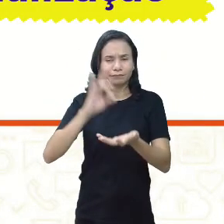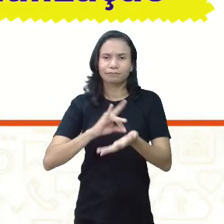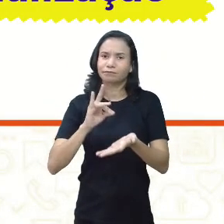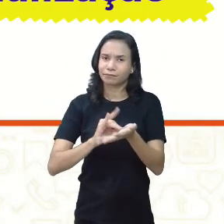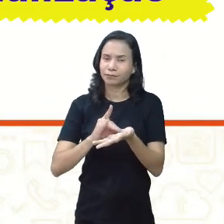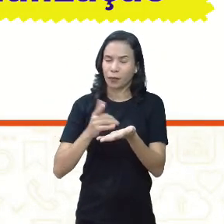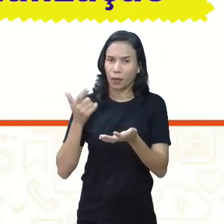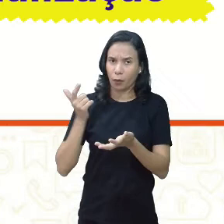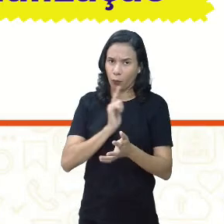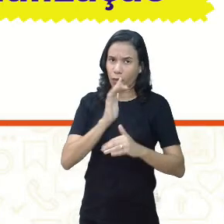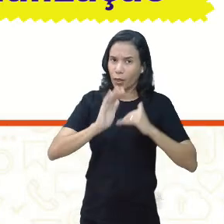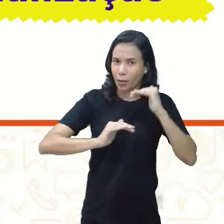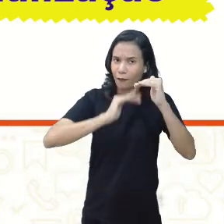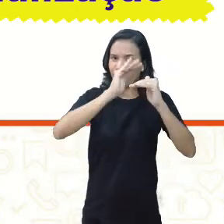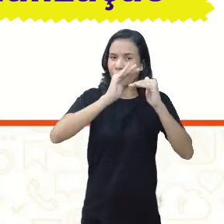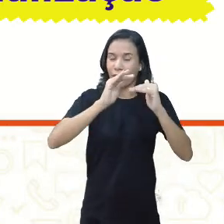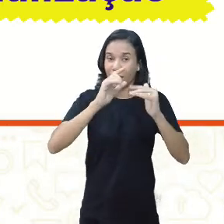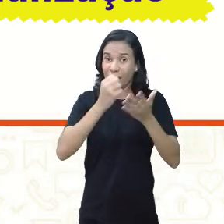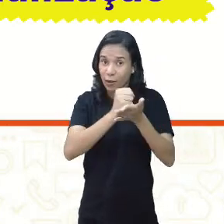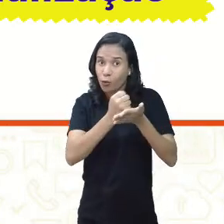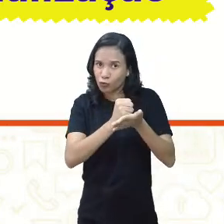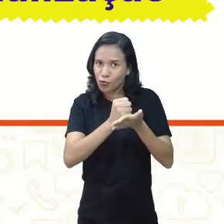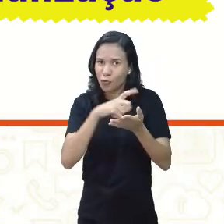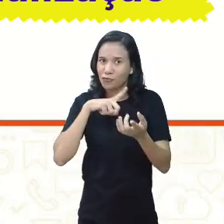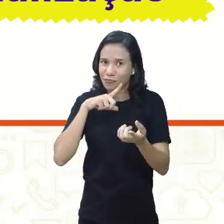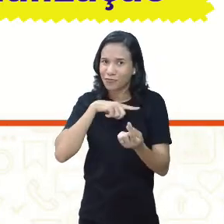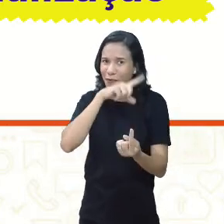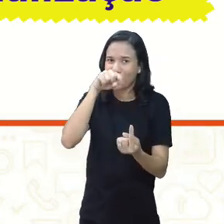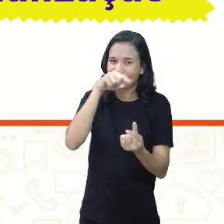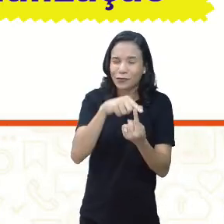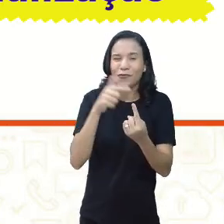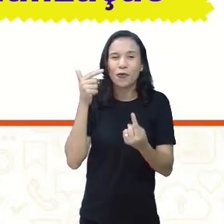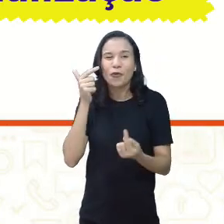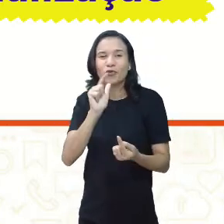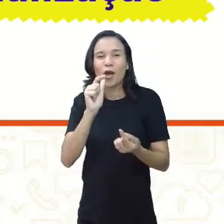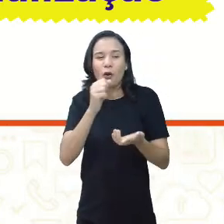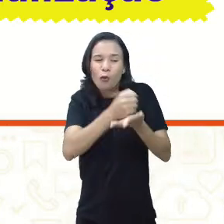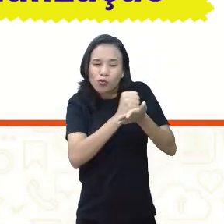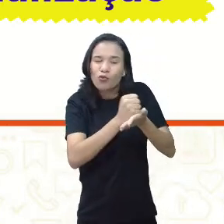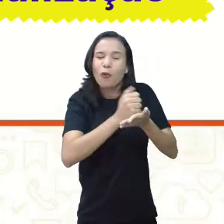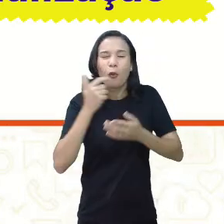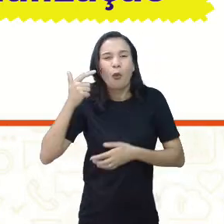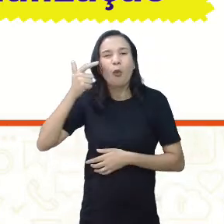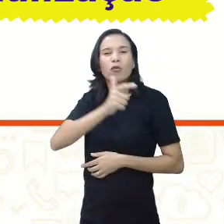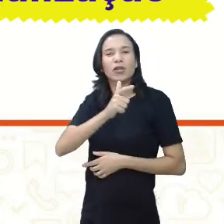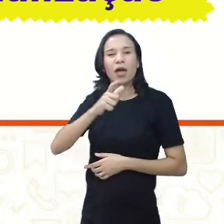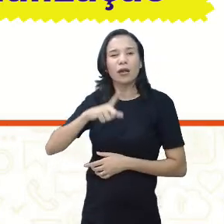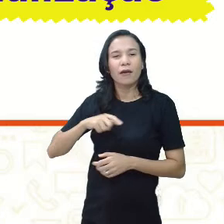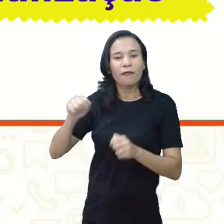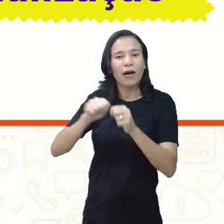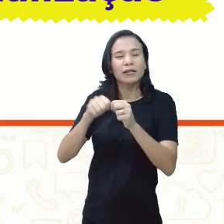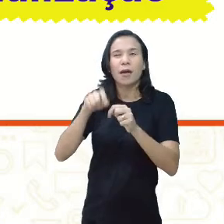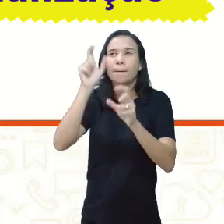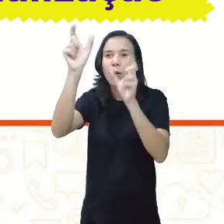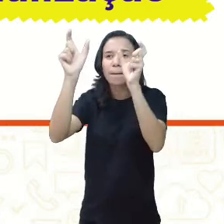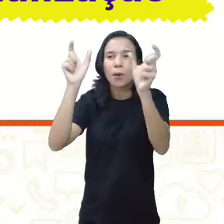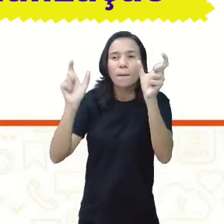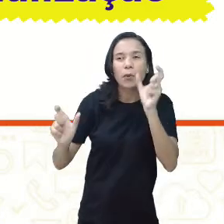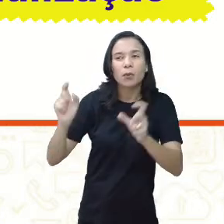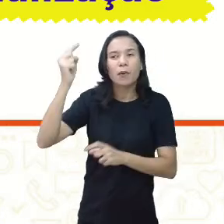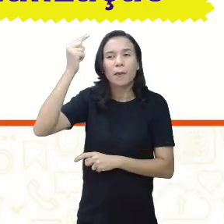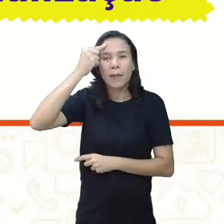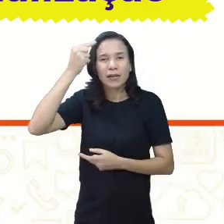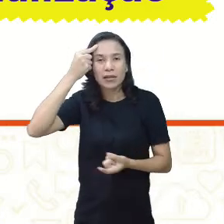serem desenvolvidos e que o jogo propicia. Né? A partir do jogo a gente contempla todos esses aspectos,